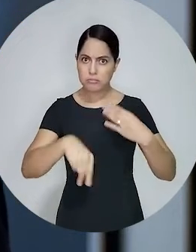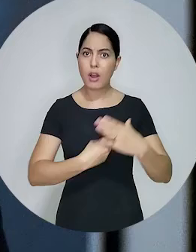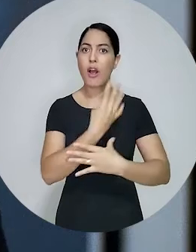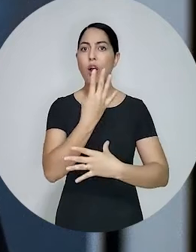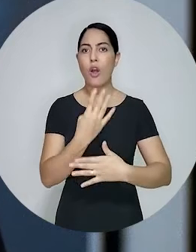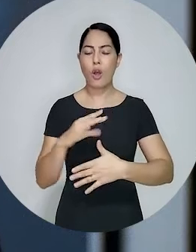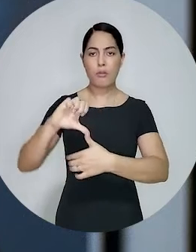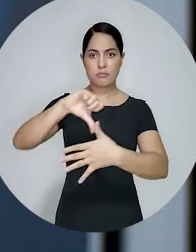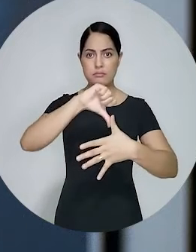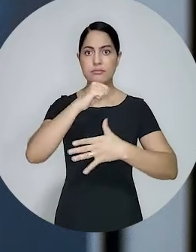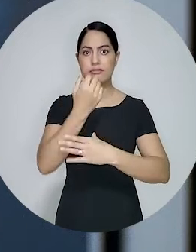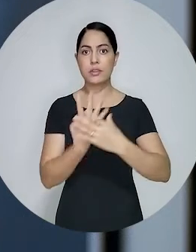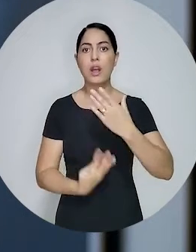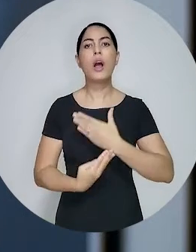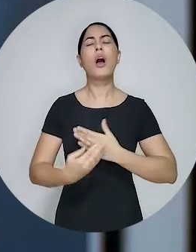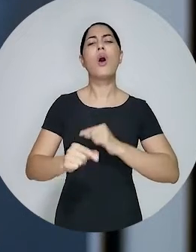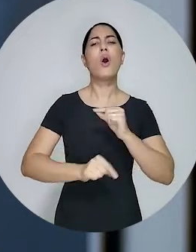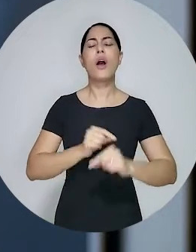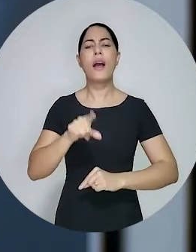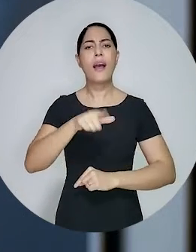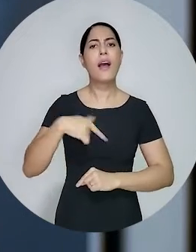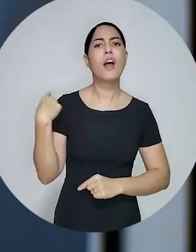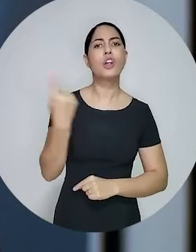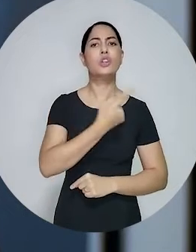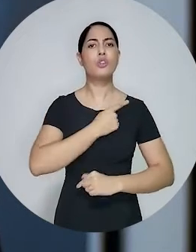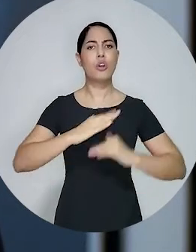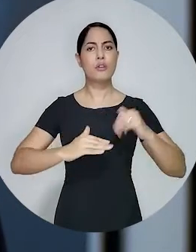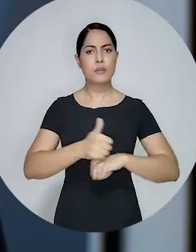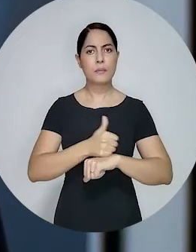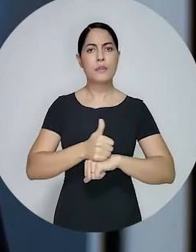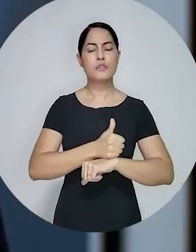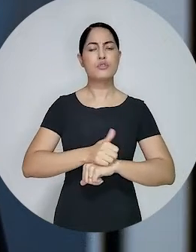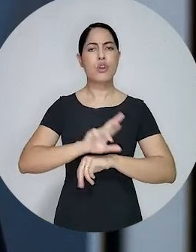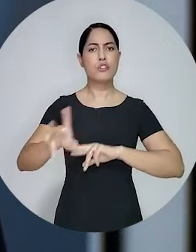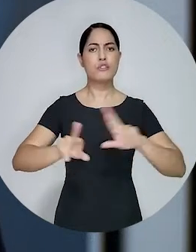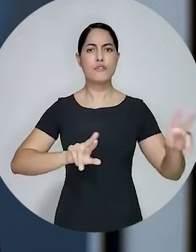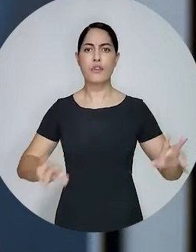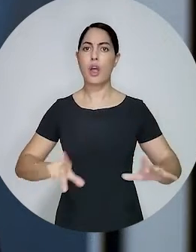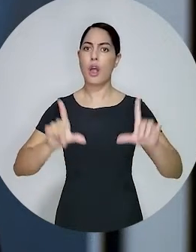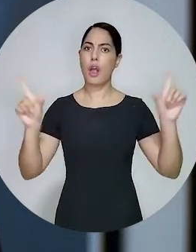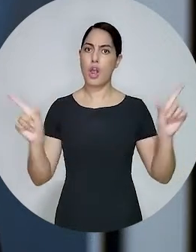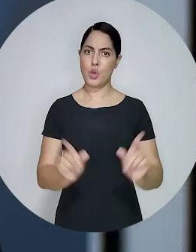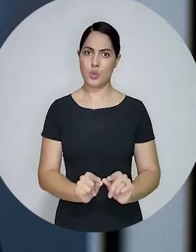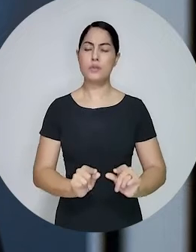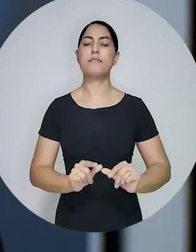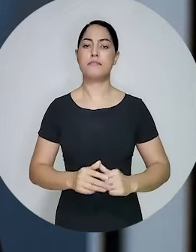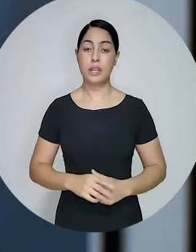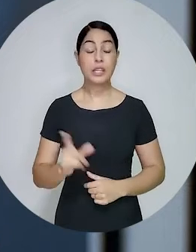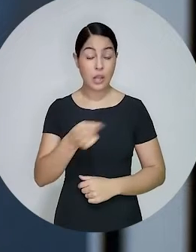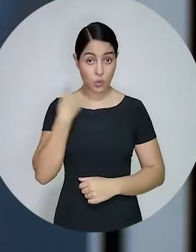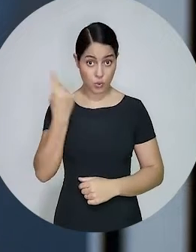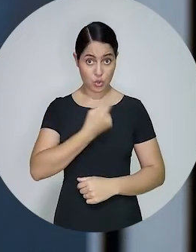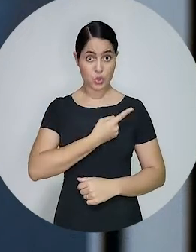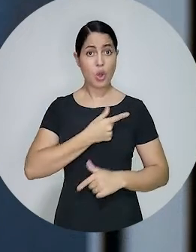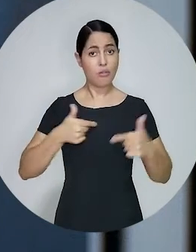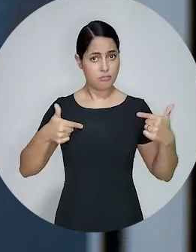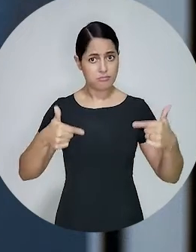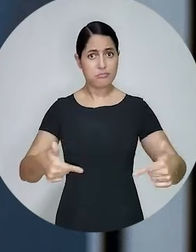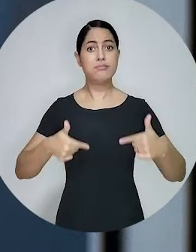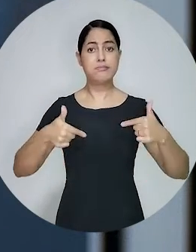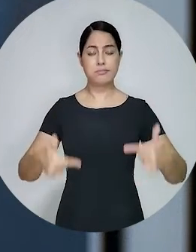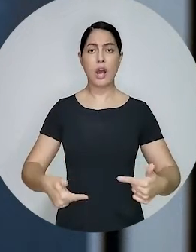Paraguai, serve justamente para que nós possamos minimizar as diferenças nas nossas profissões entre esses países. Lutar